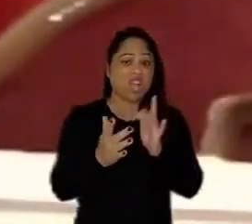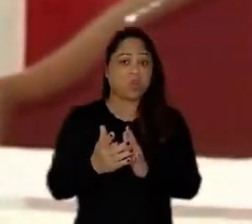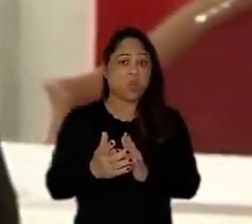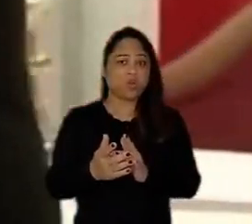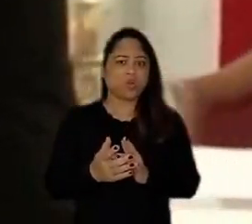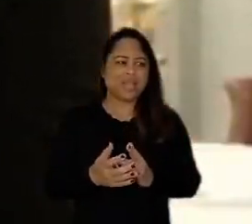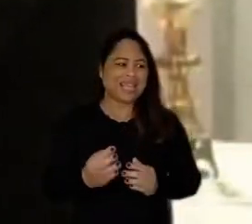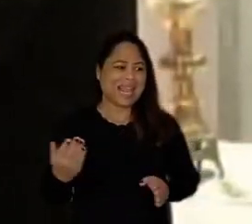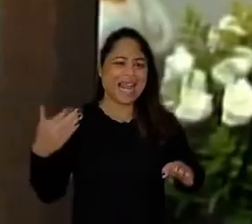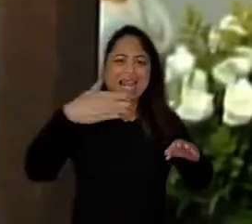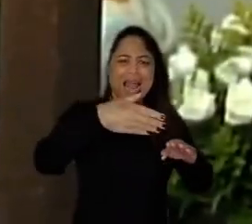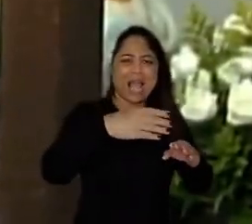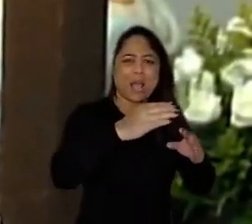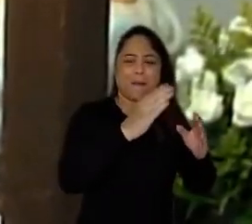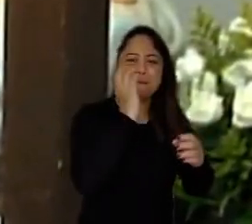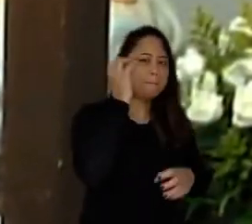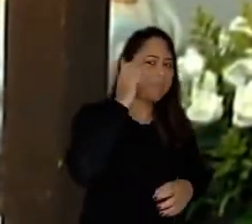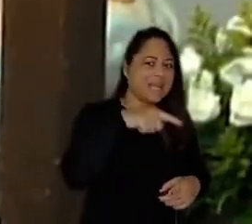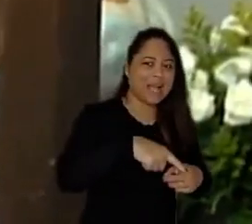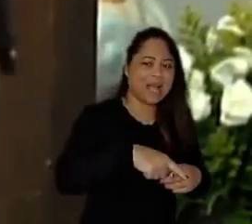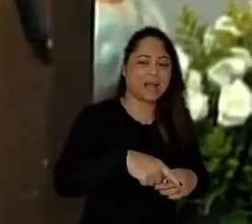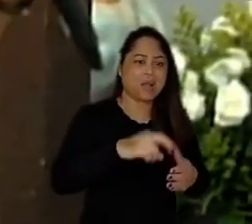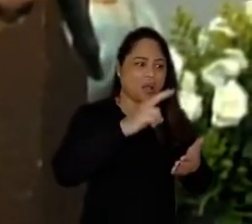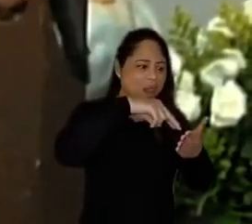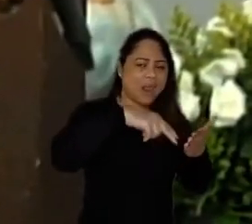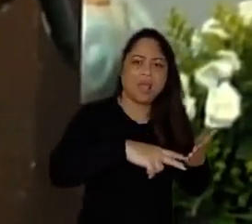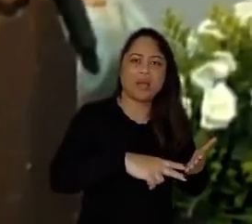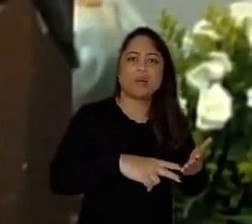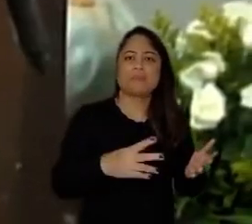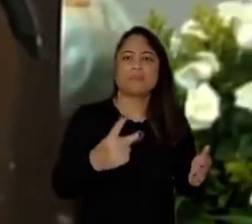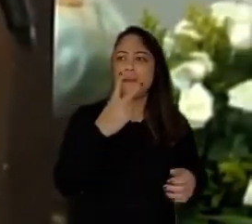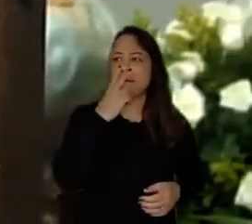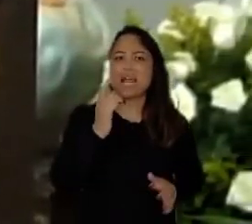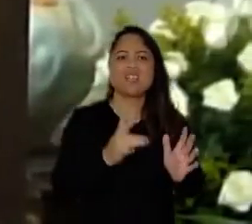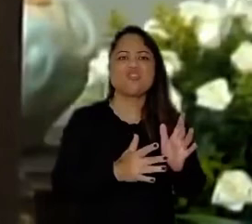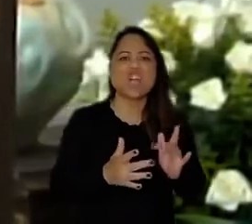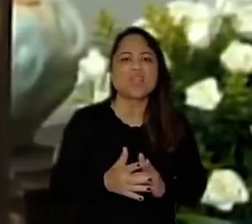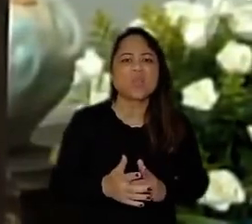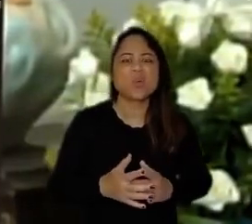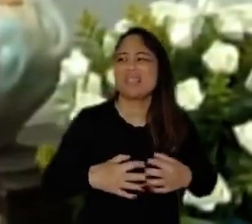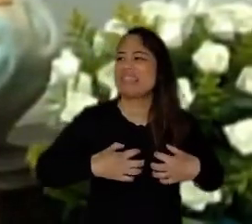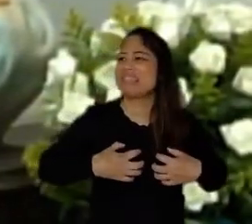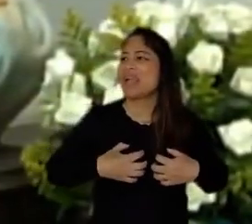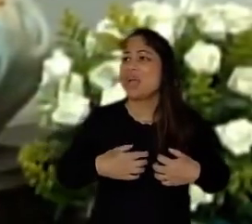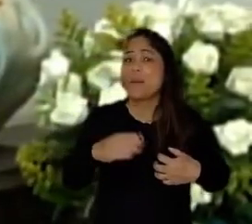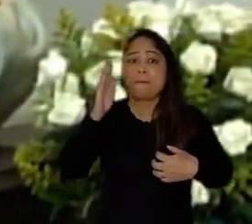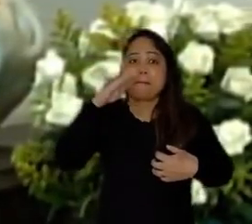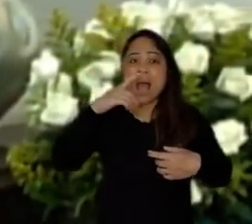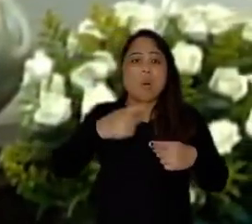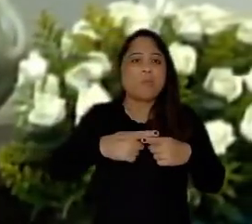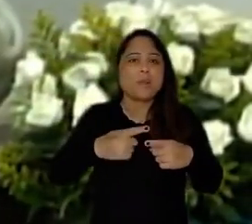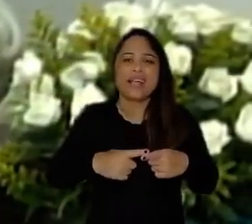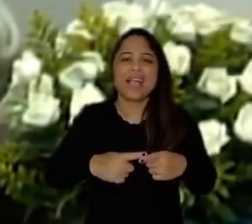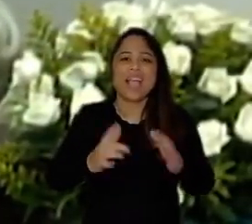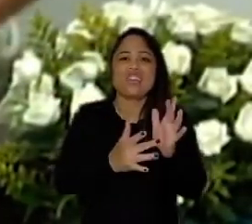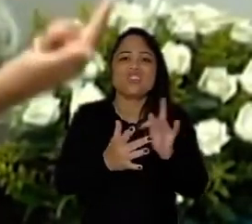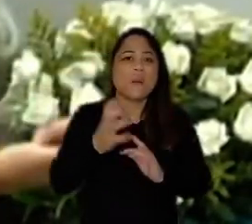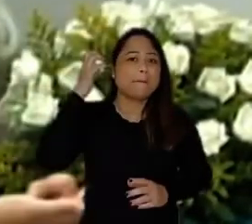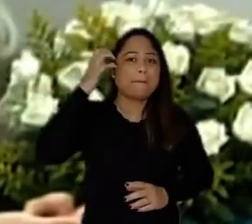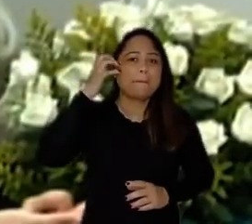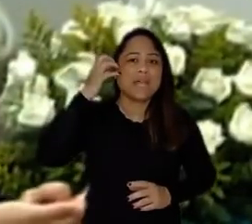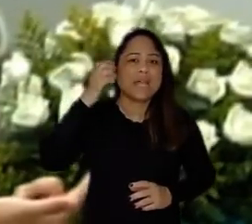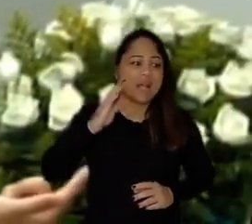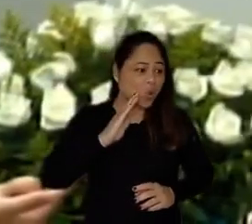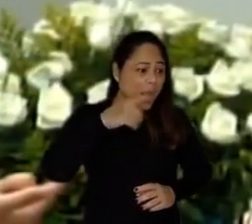as pregações de Jesus dentro da sinagoga, parece que Jesus está desconfortável. Por quê? Porque ele está falando para quem não está a fim de